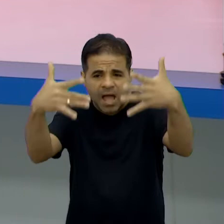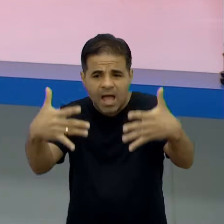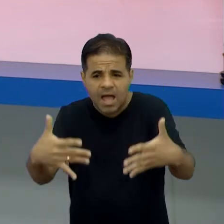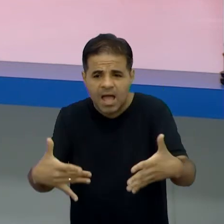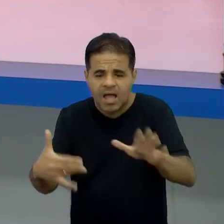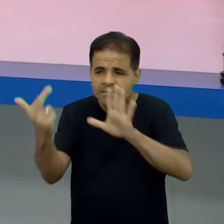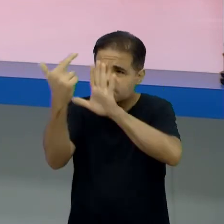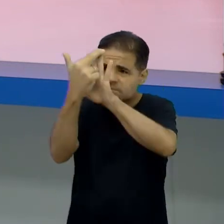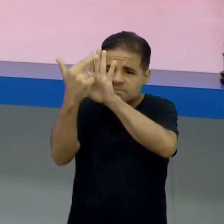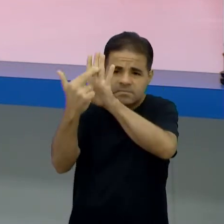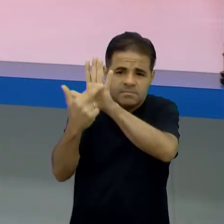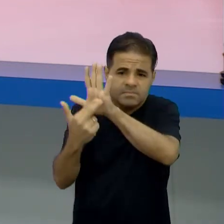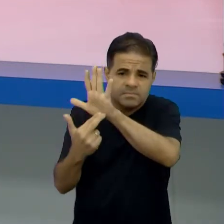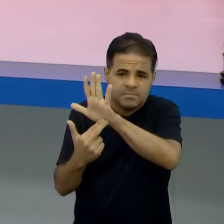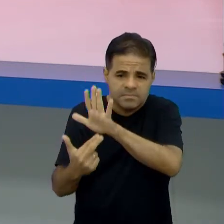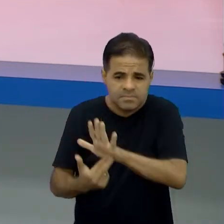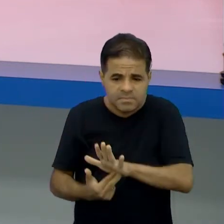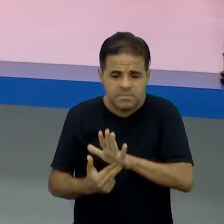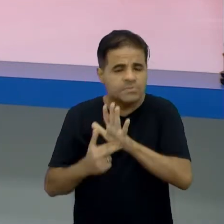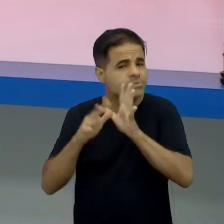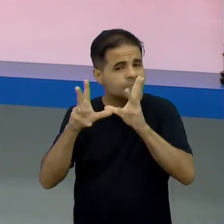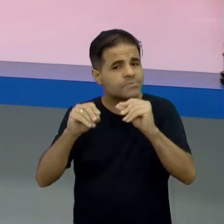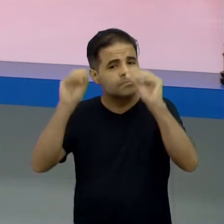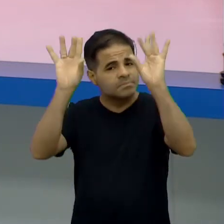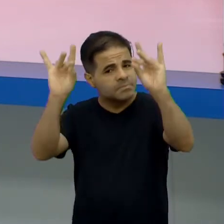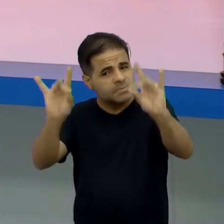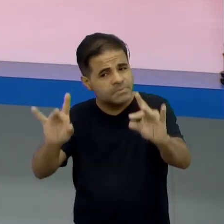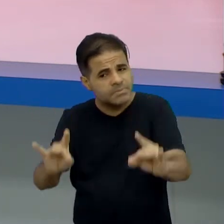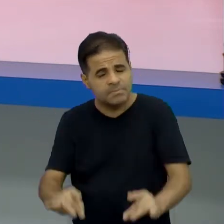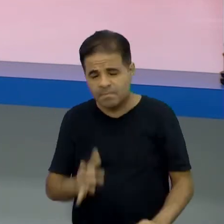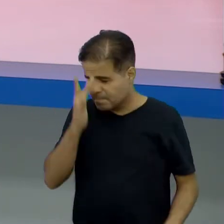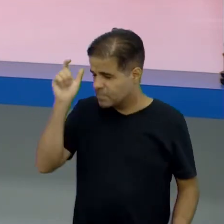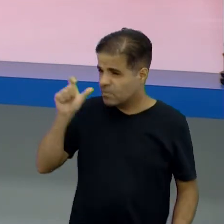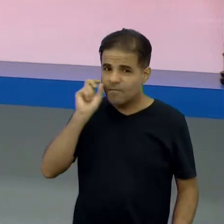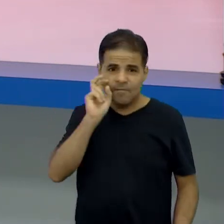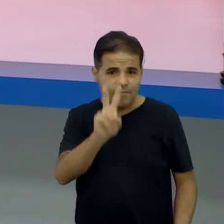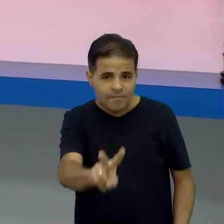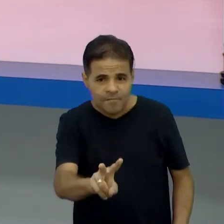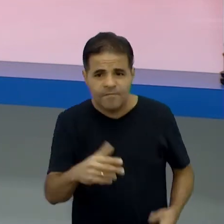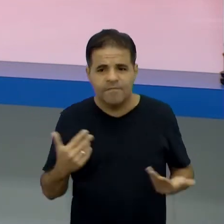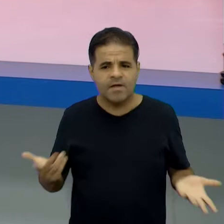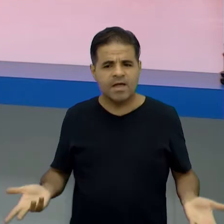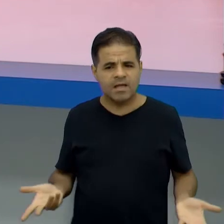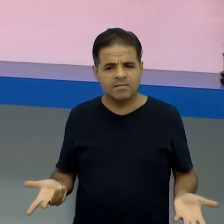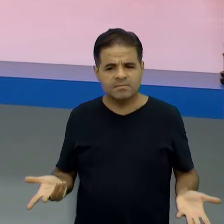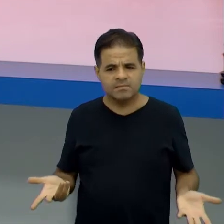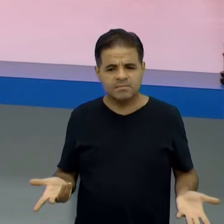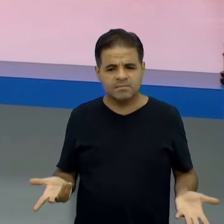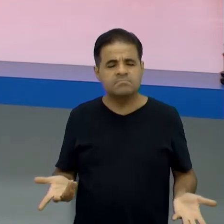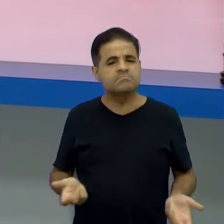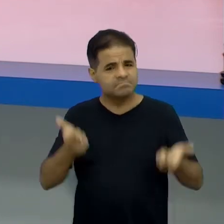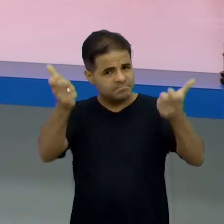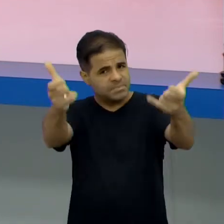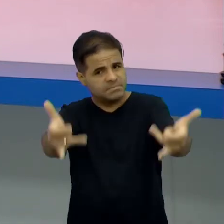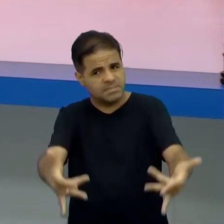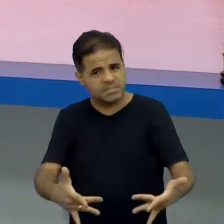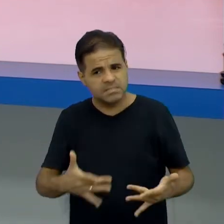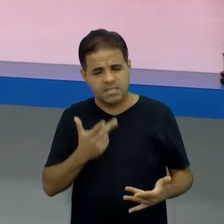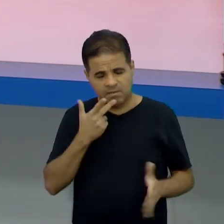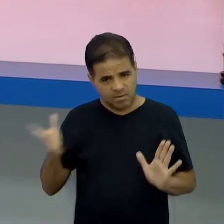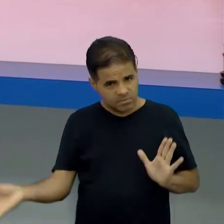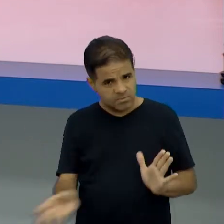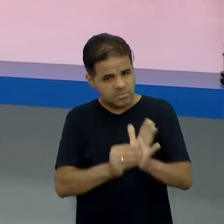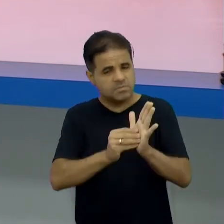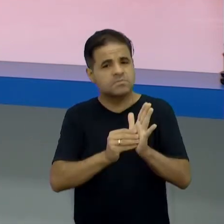as regras detalhadamente. Exato. Para o cara que enxerga, né? Você tem que dizer, você tem que